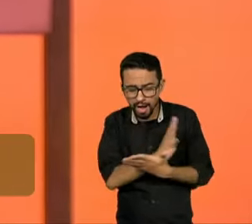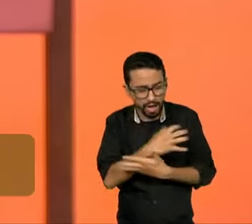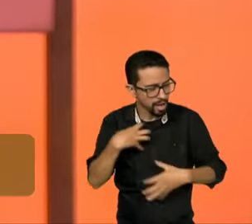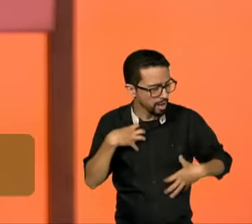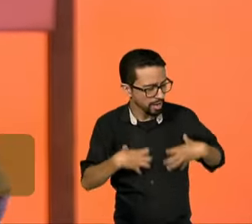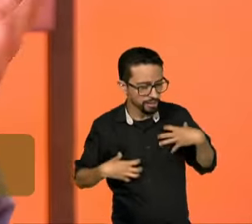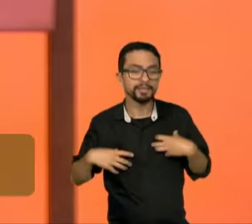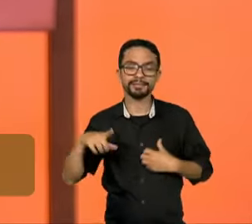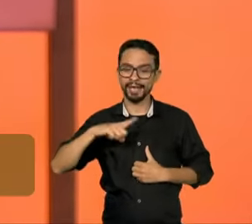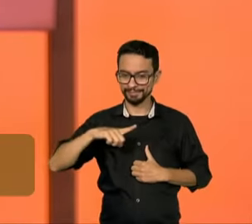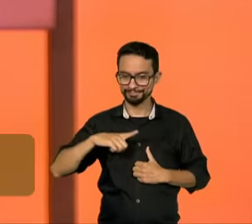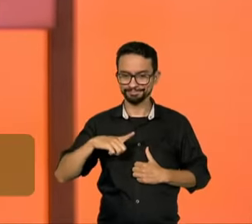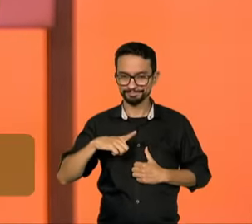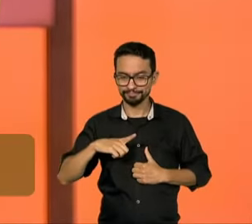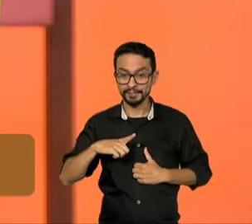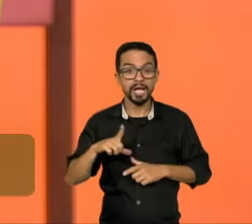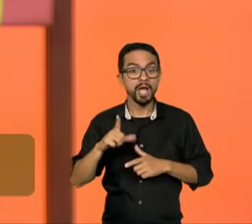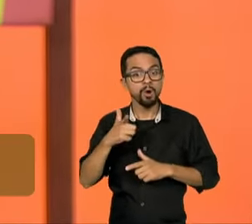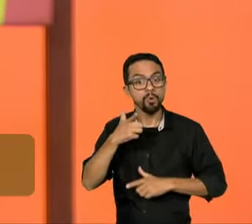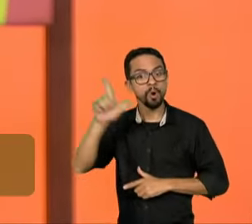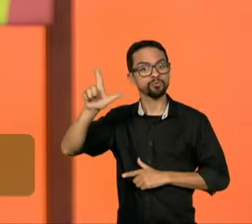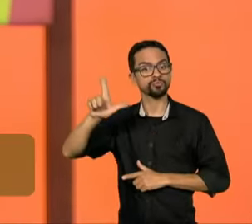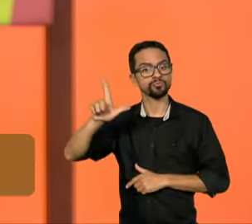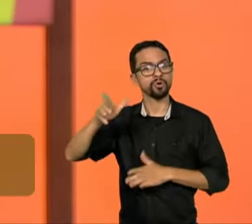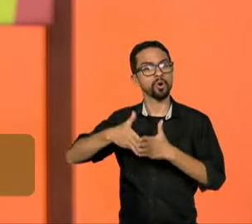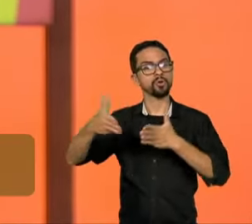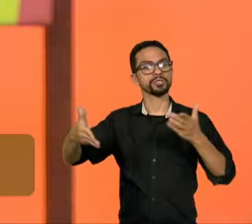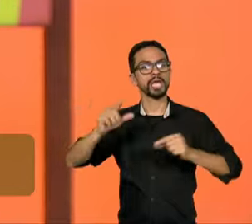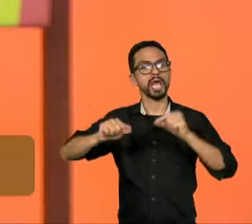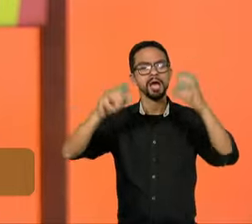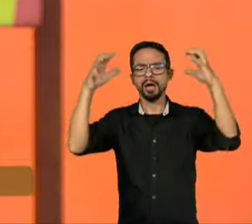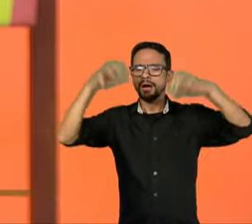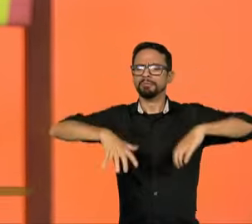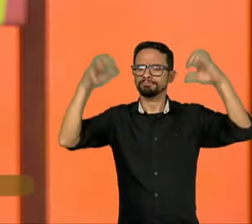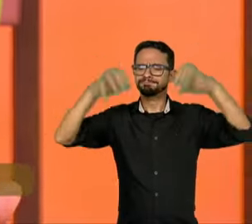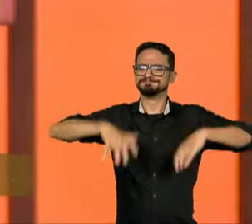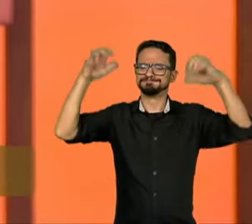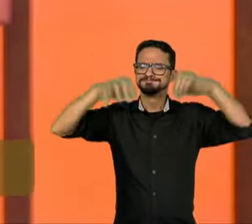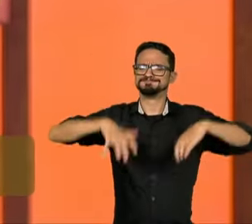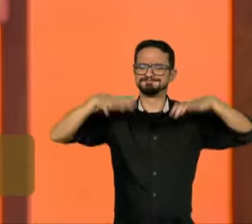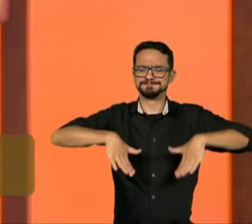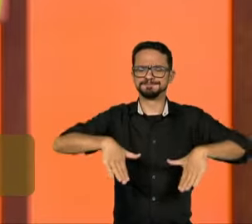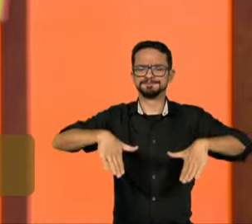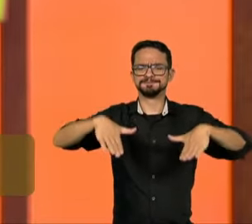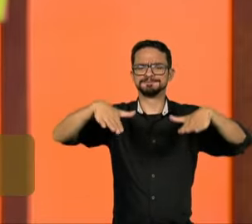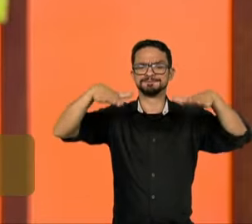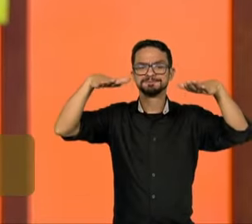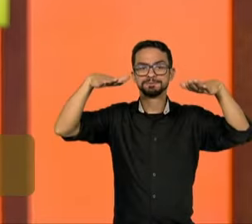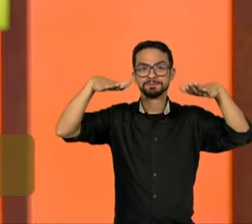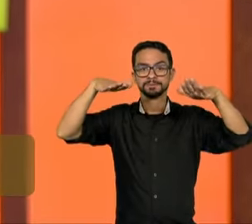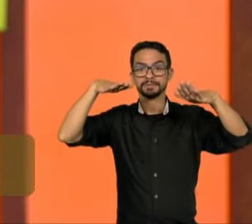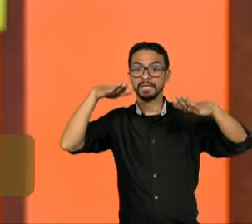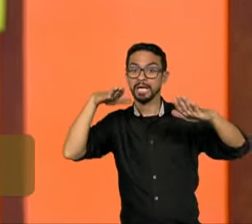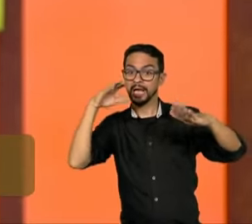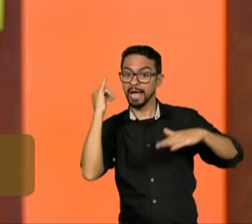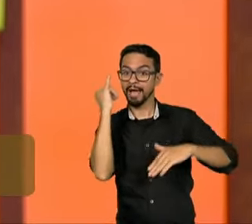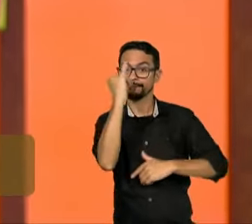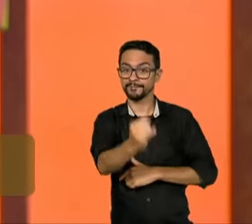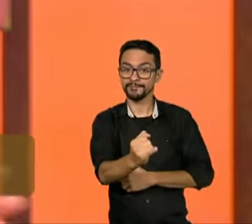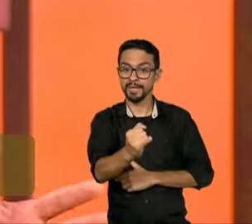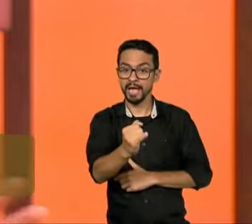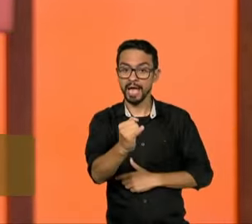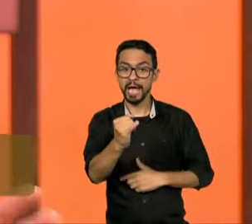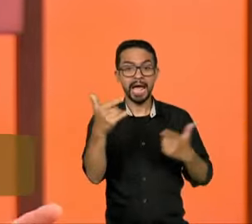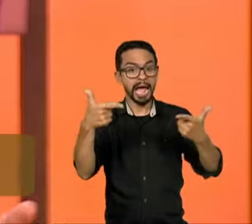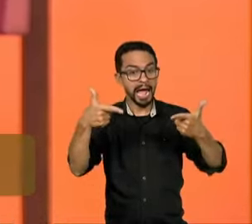tenho essas tempestades cada vez piores. Então, as pessoas que vivem em áreas de risco, elas têm que saber